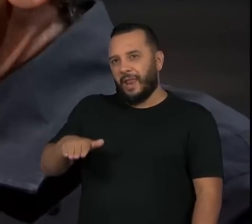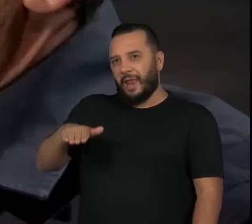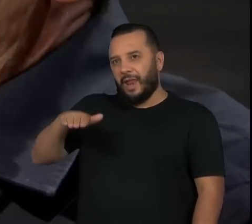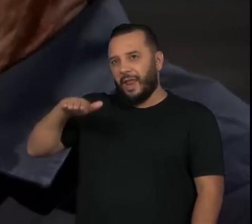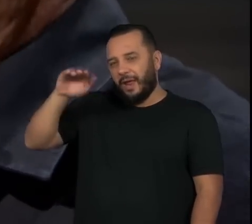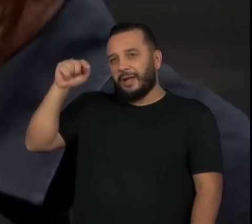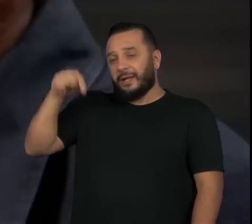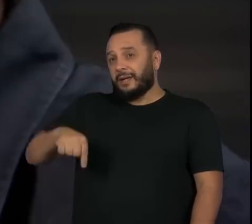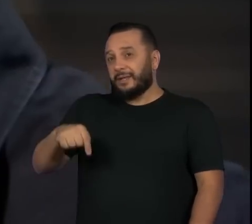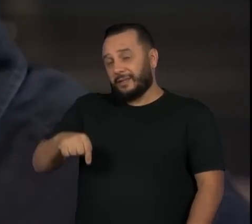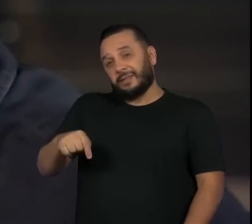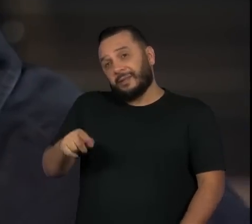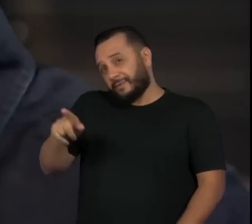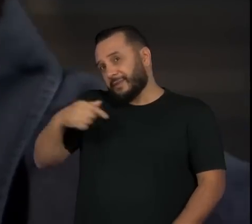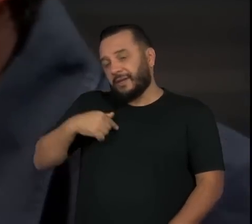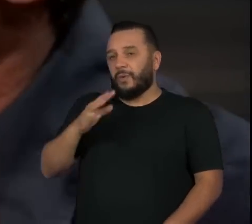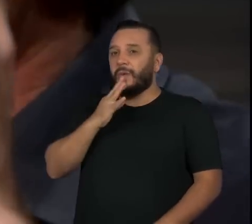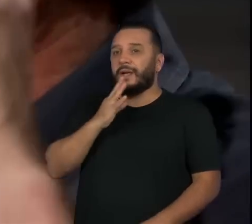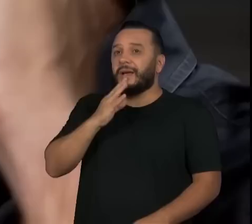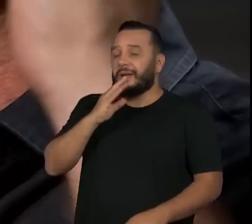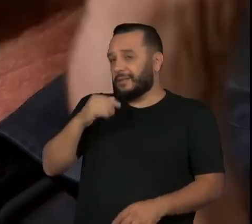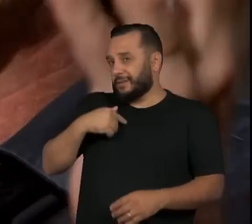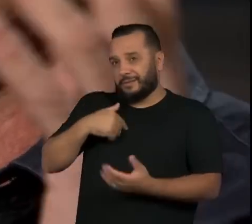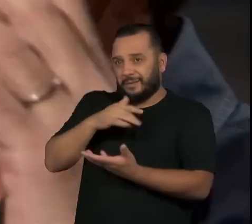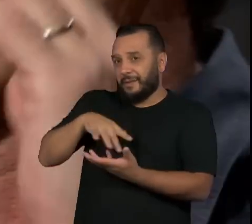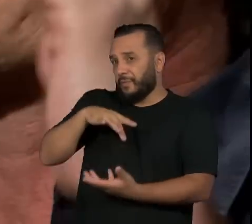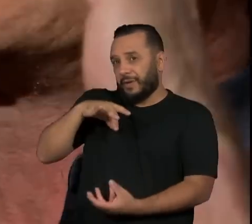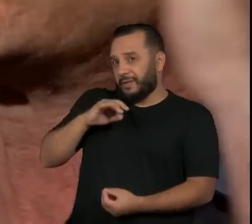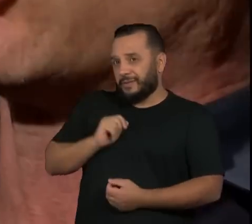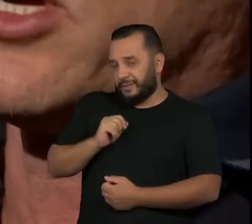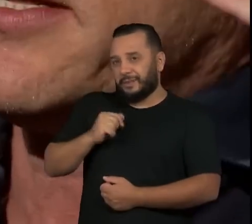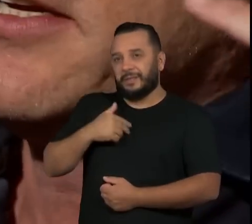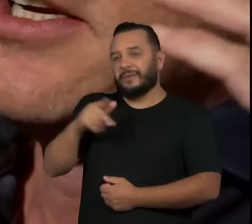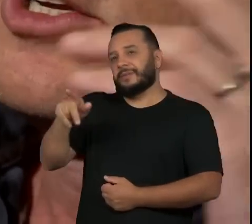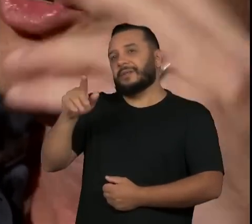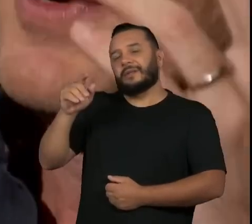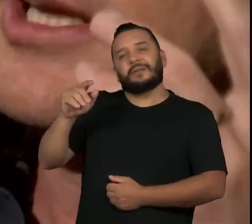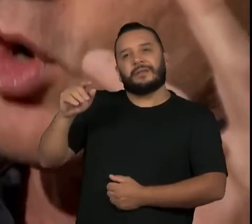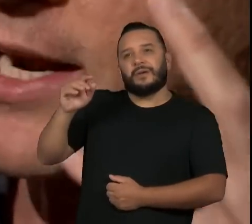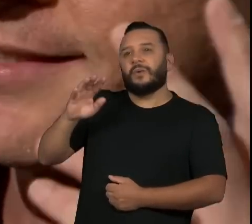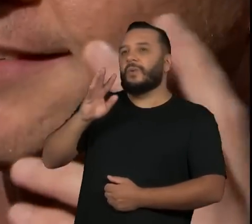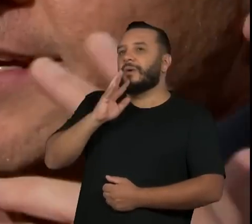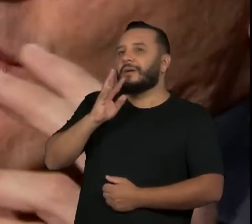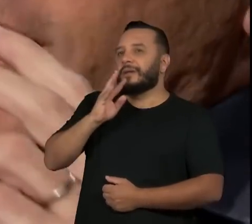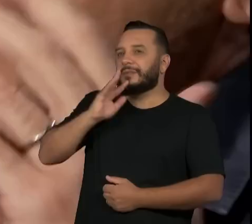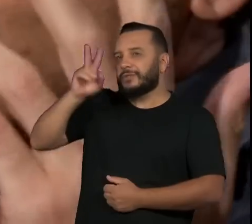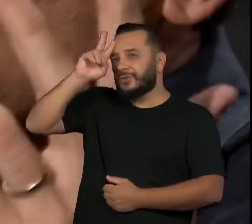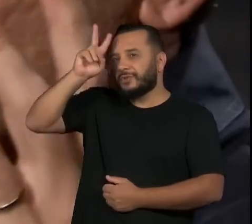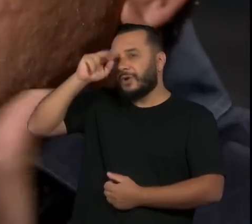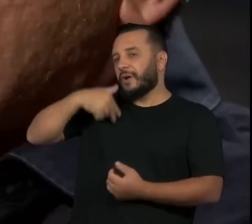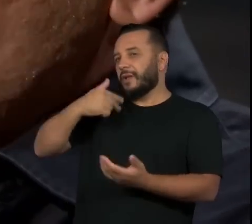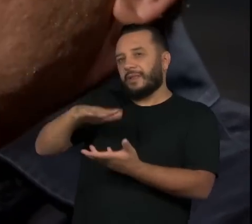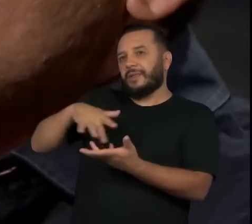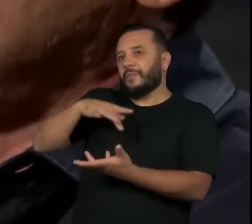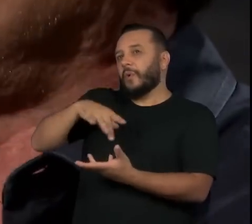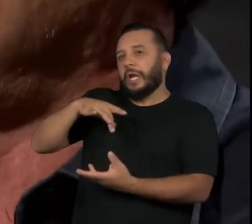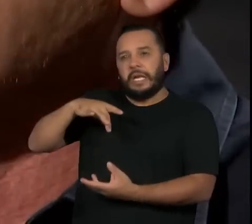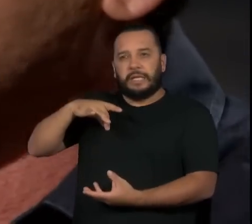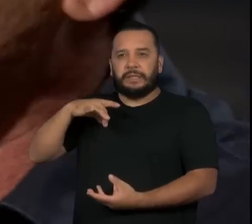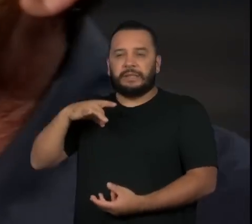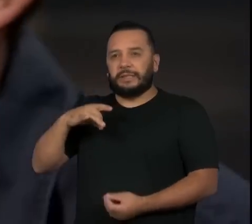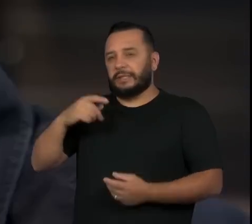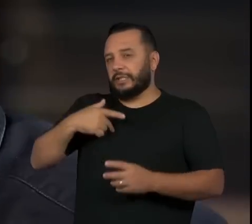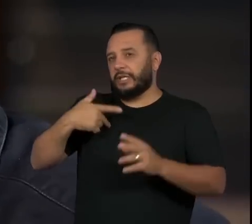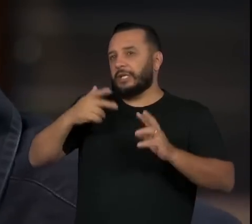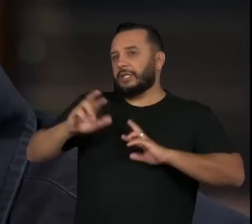num regime que foi o que você conheceu, ouvindo sobre essa história de uma democracia quase que utópica, muito